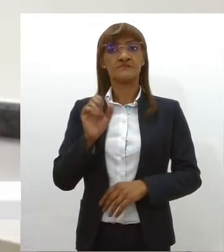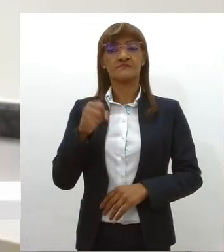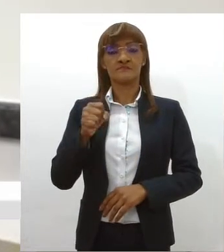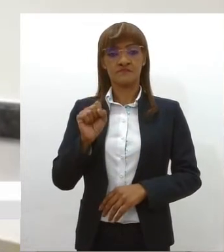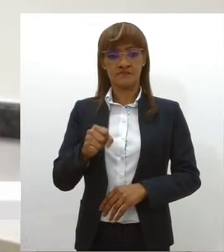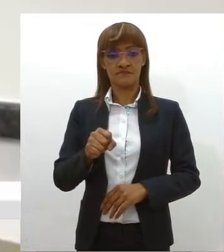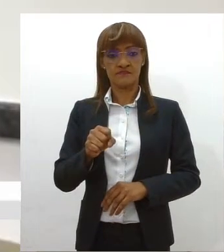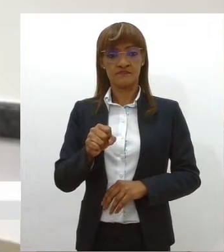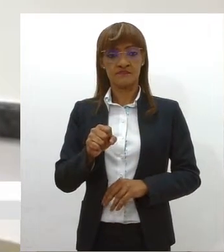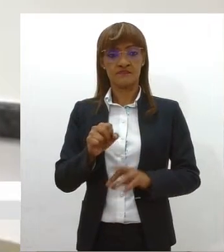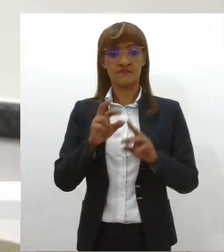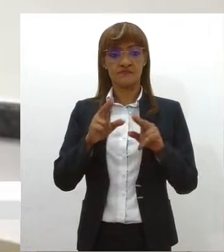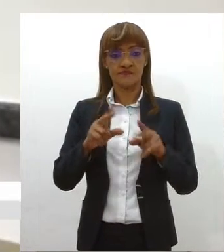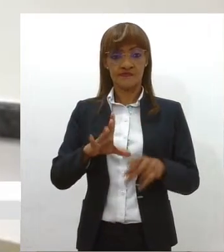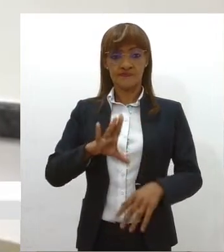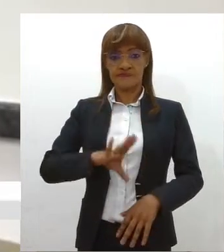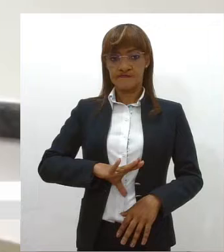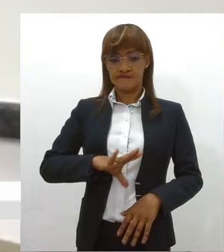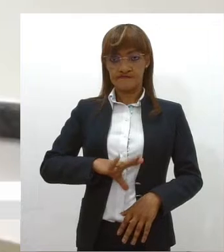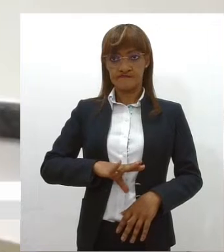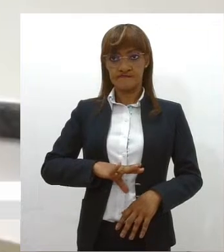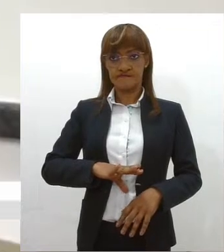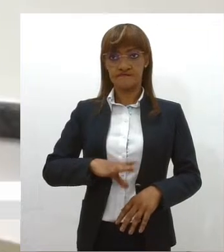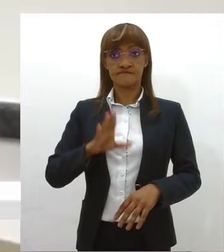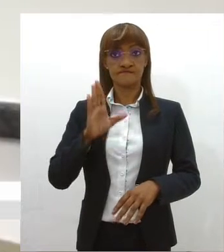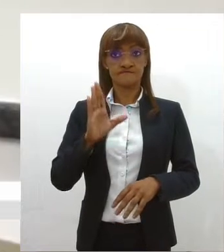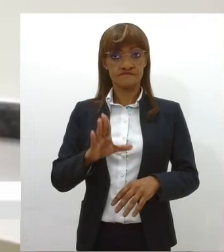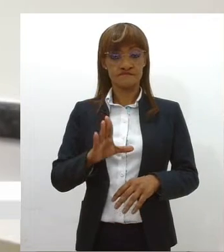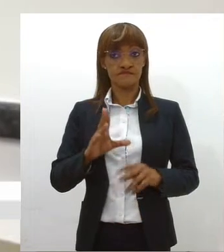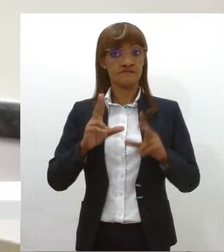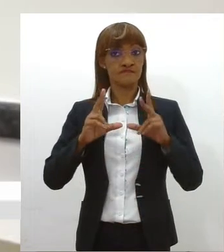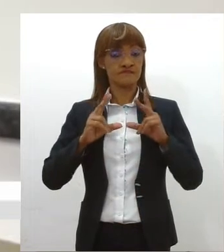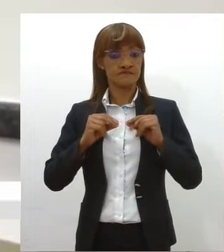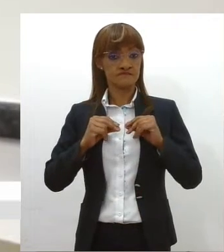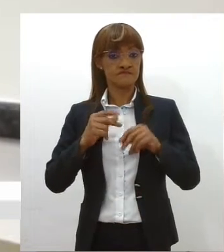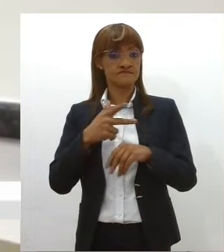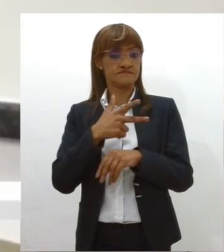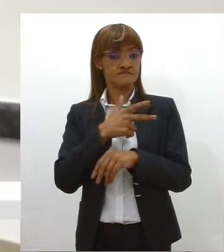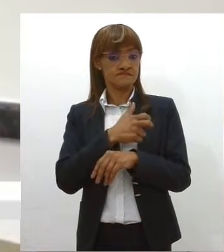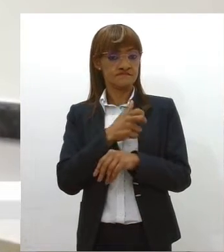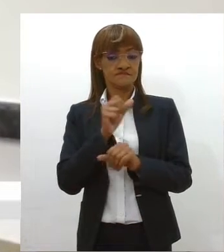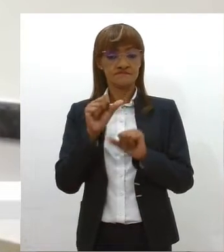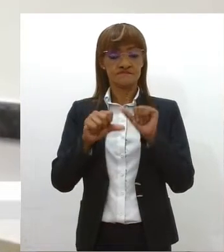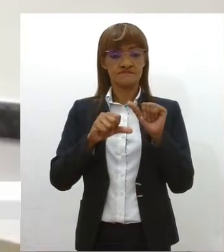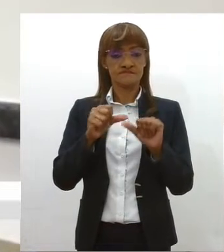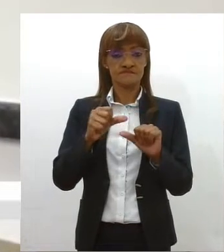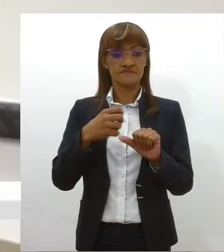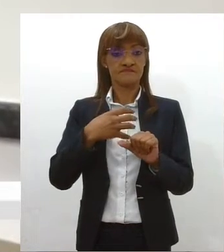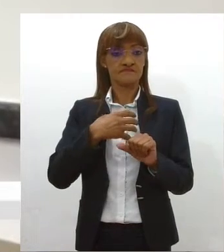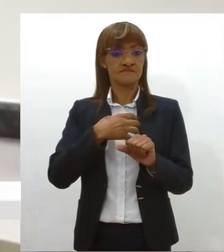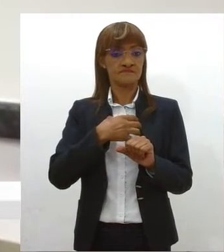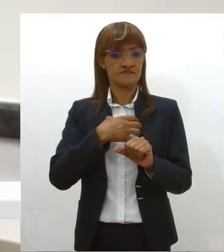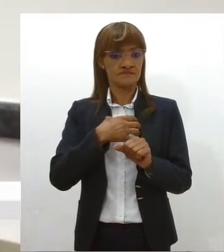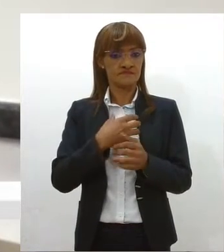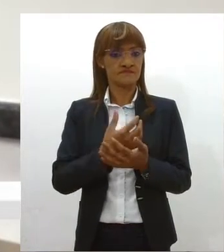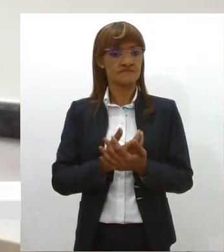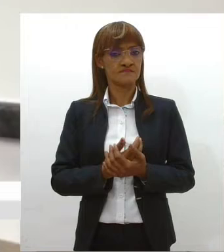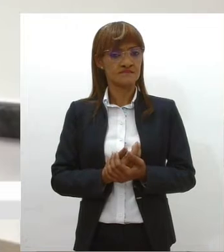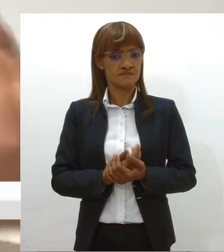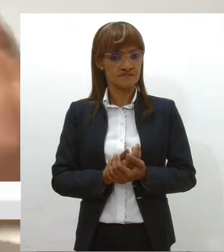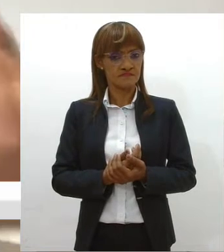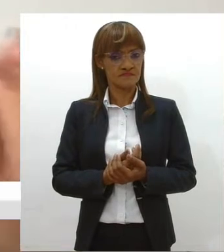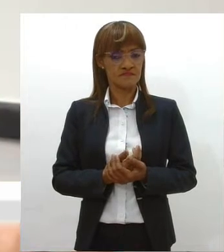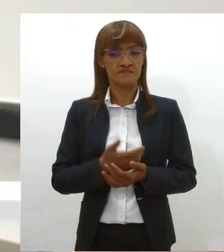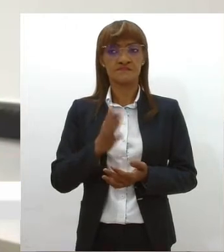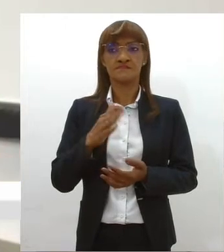menstrual após a vacina, certo? E tiveram mulheres que sentiram realmente um ciclo um pouco aumentado. Então, 25%